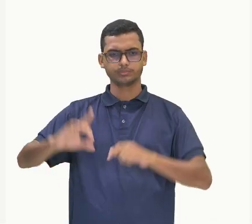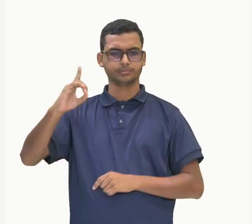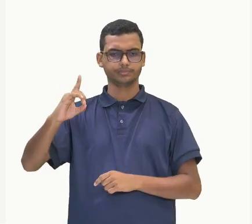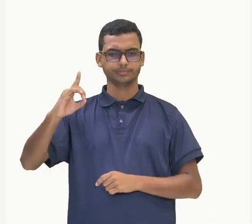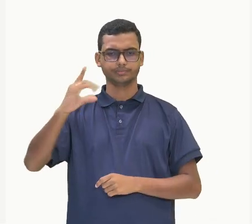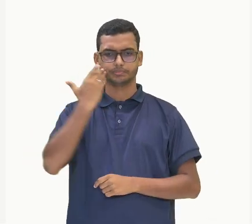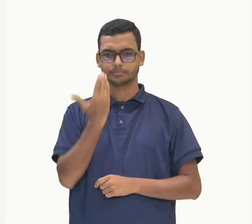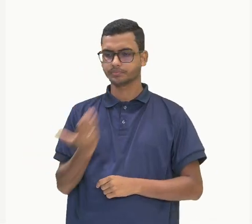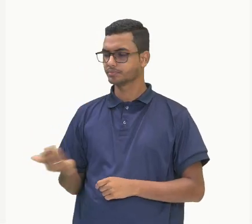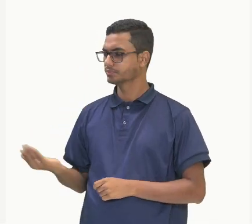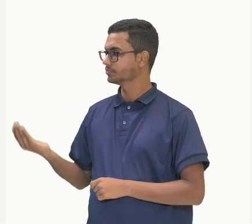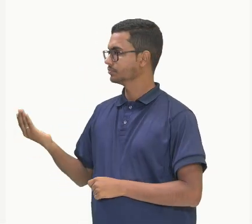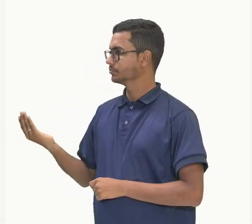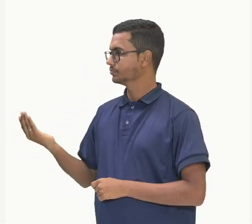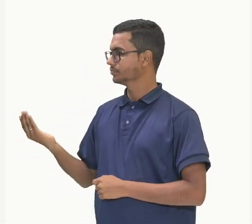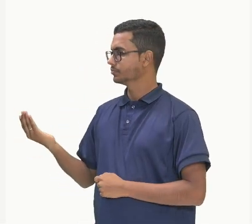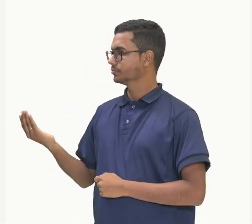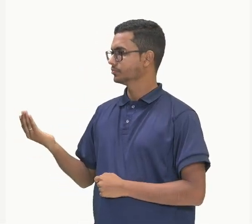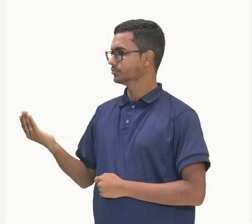Nossa letra D,